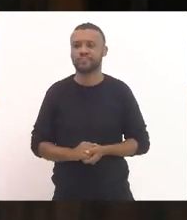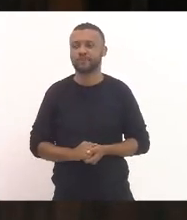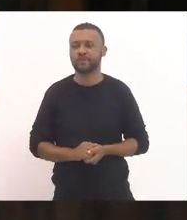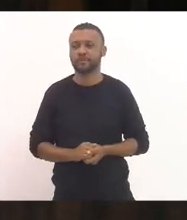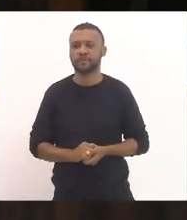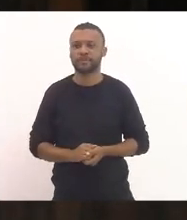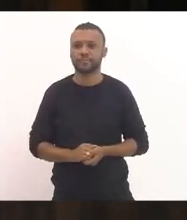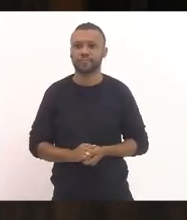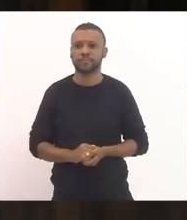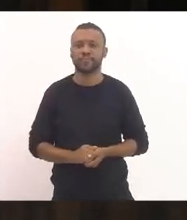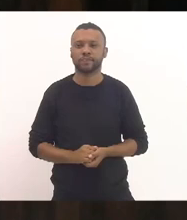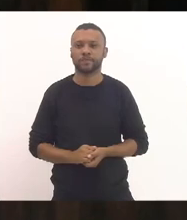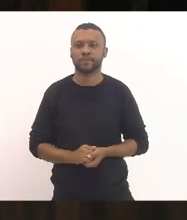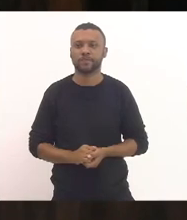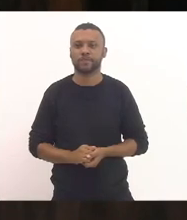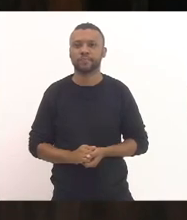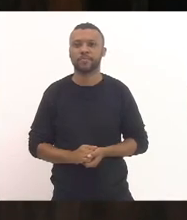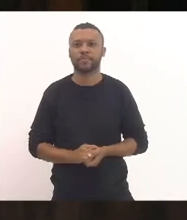wi-fi